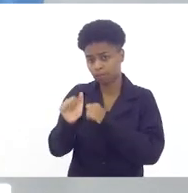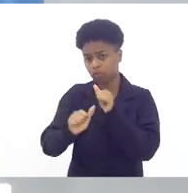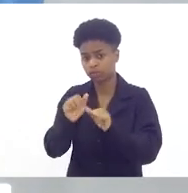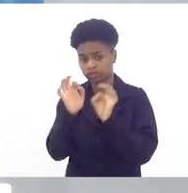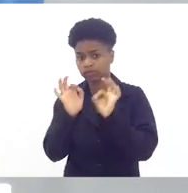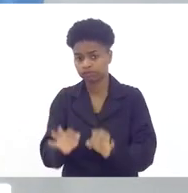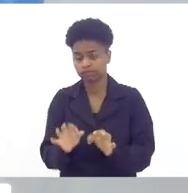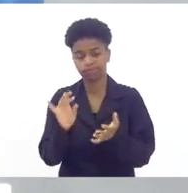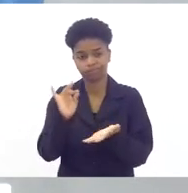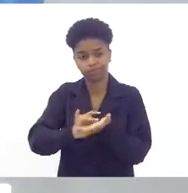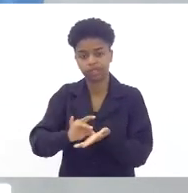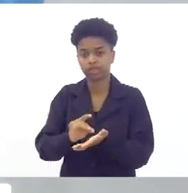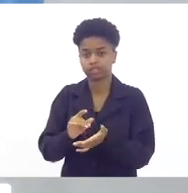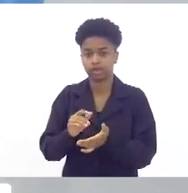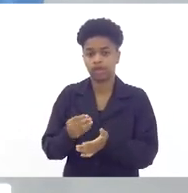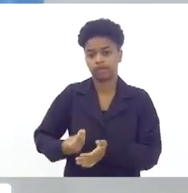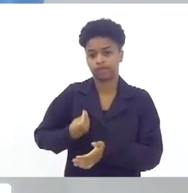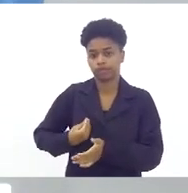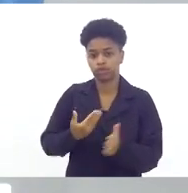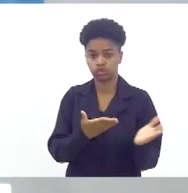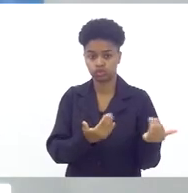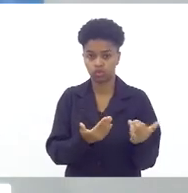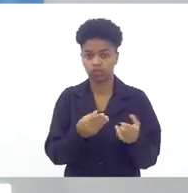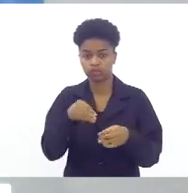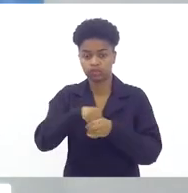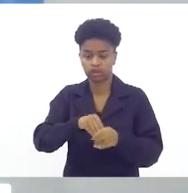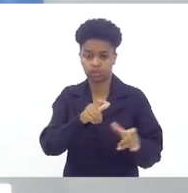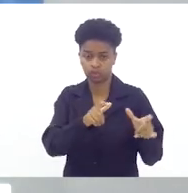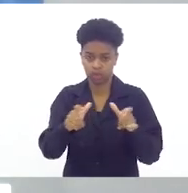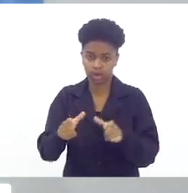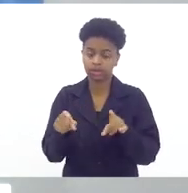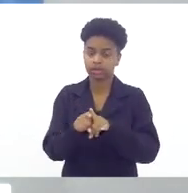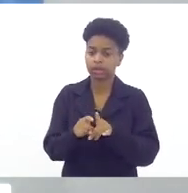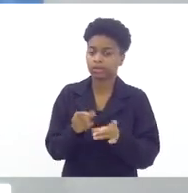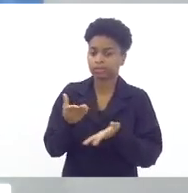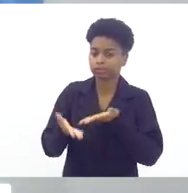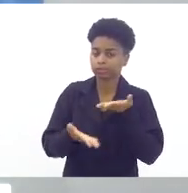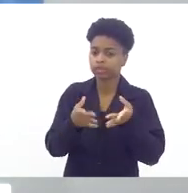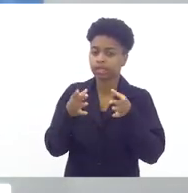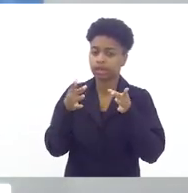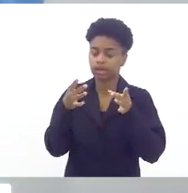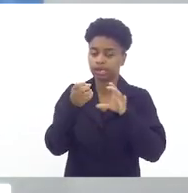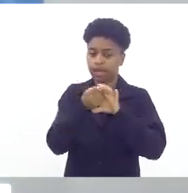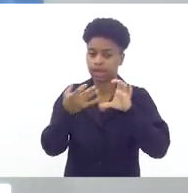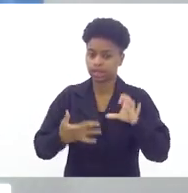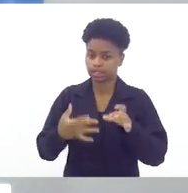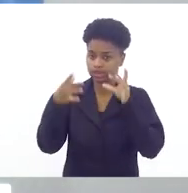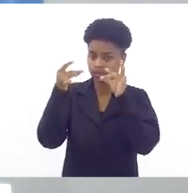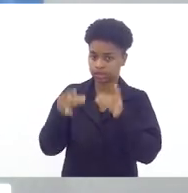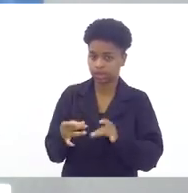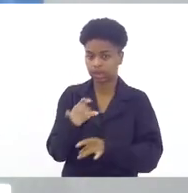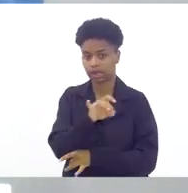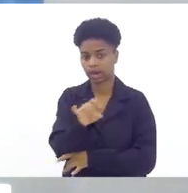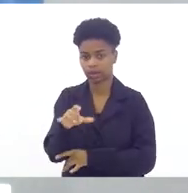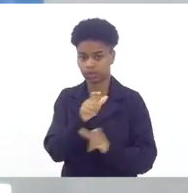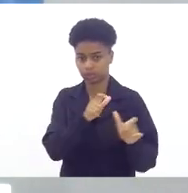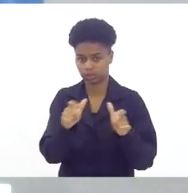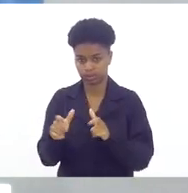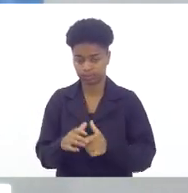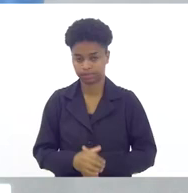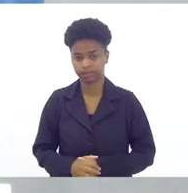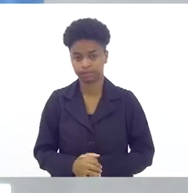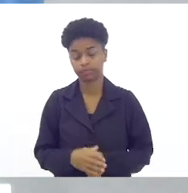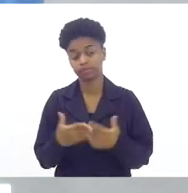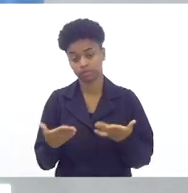jovens né de uma determinada região atendendo a especificidade de cada região a importância disso então